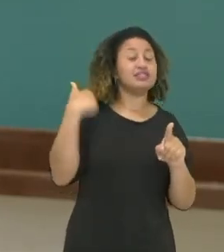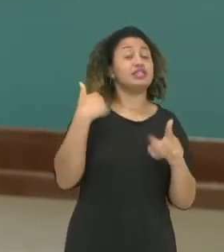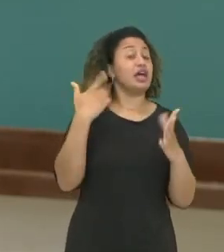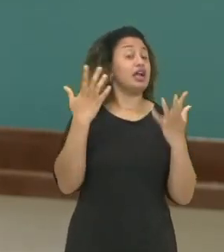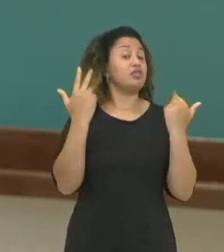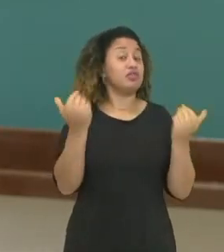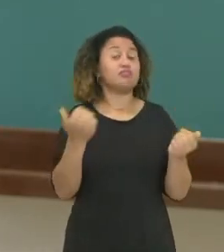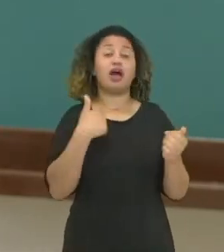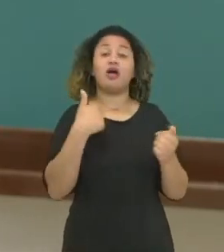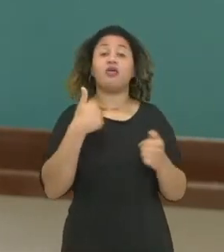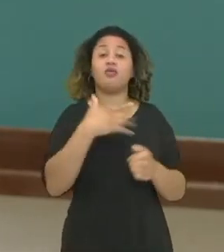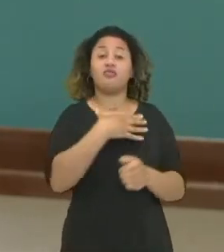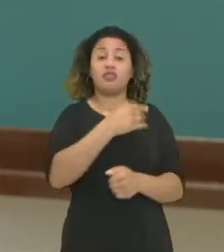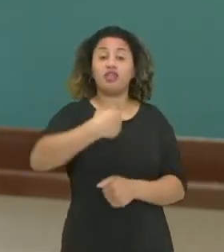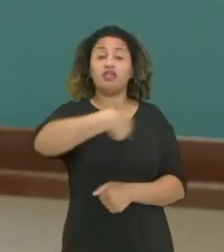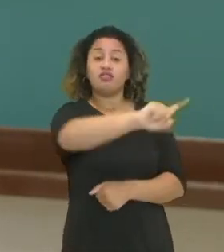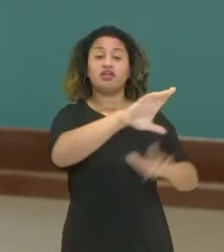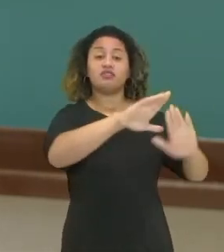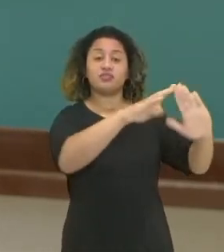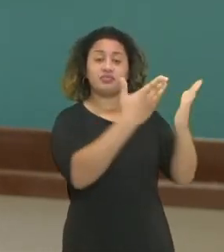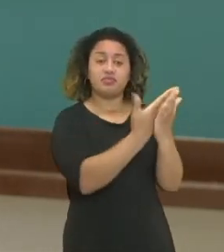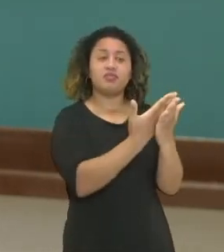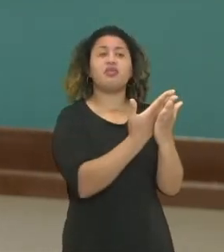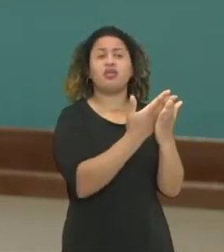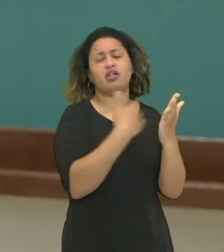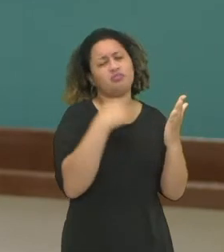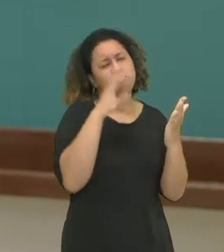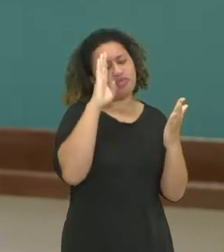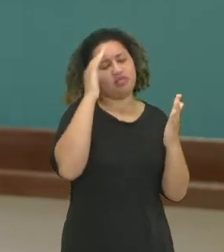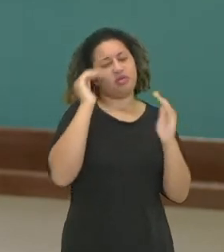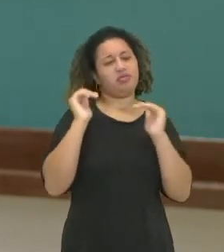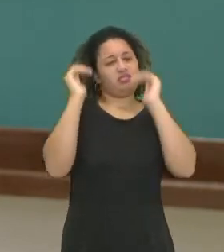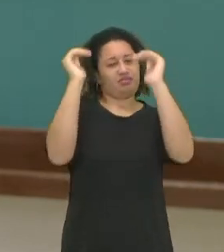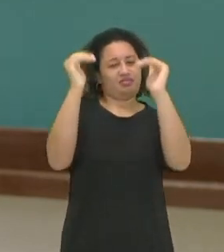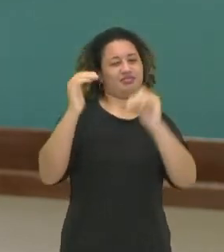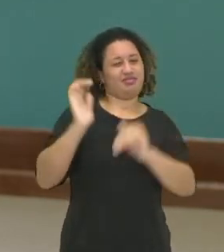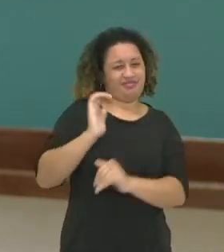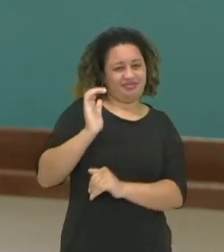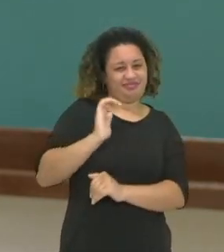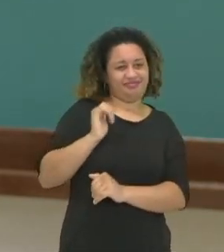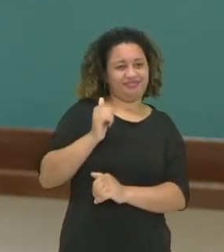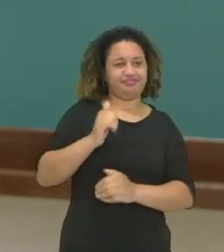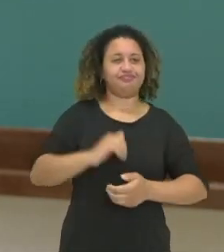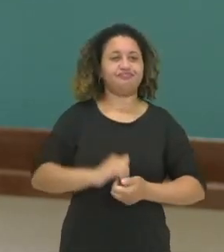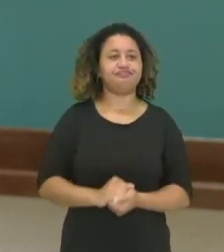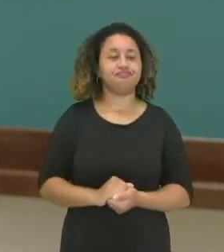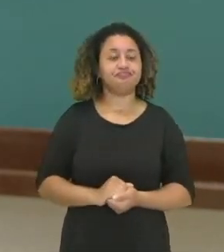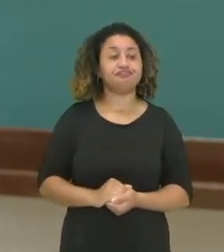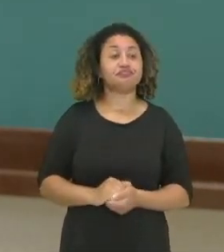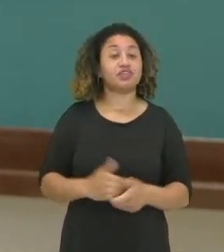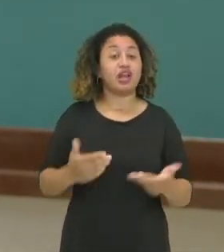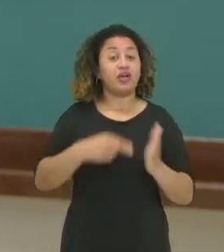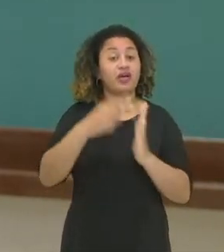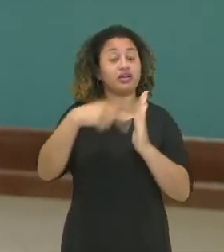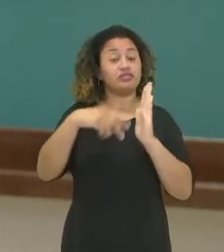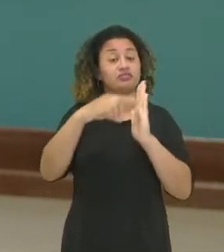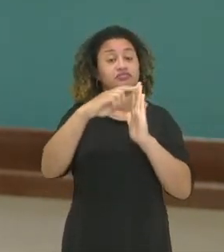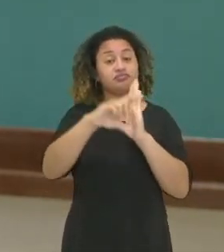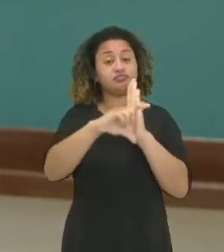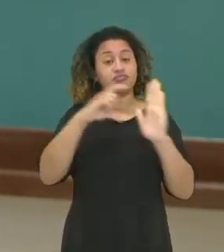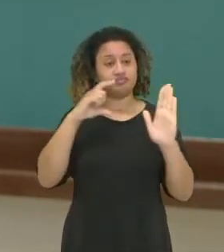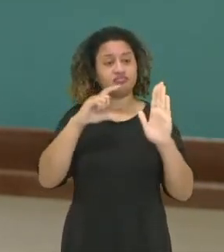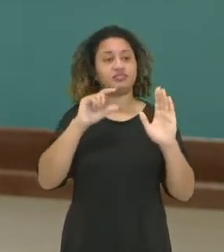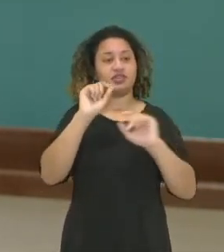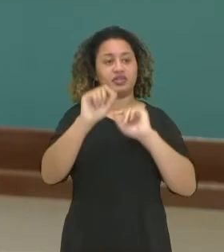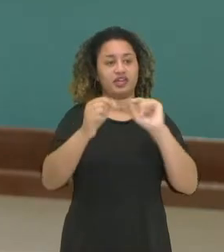filhos para o internato, principalmente os da classe mais abastada. O Ateneu. Vamos nos ater agora a